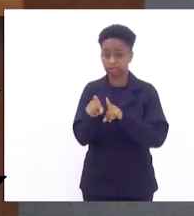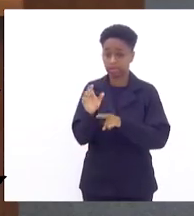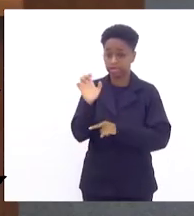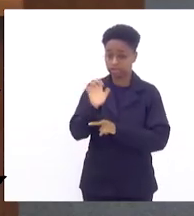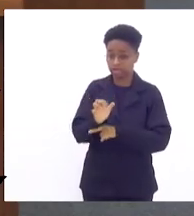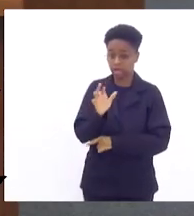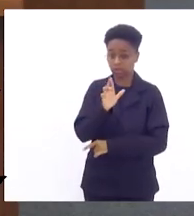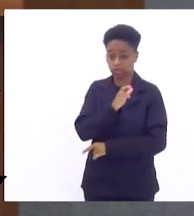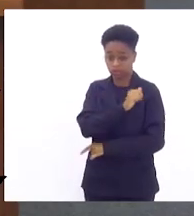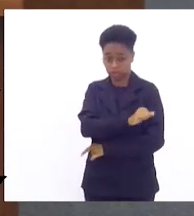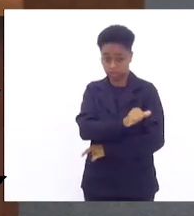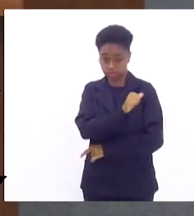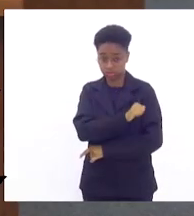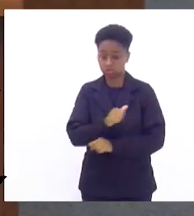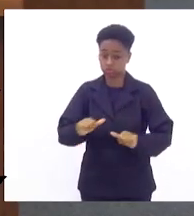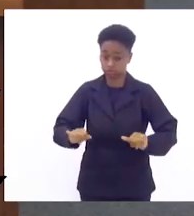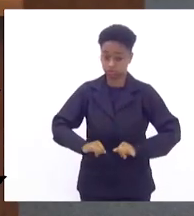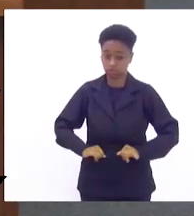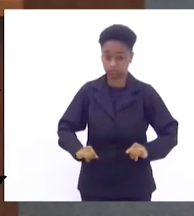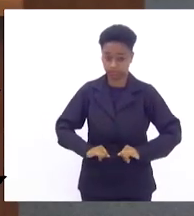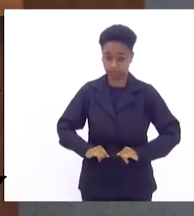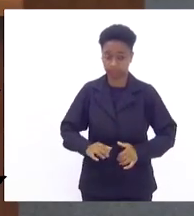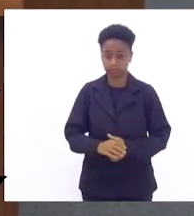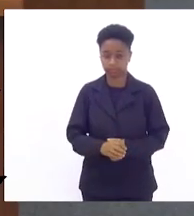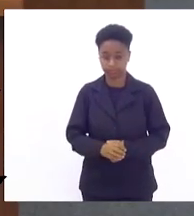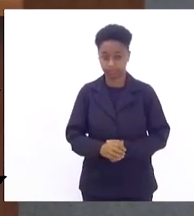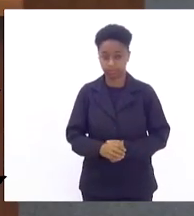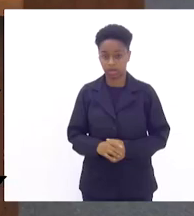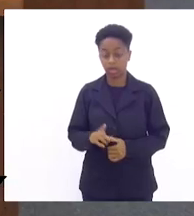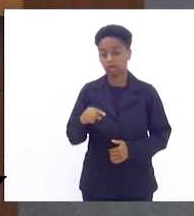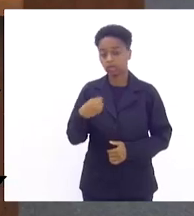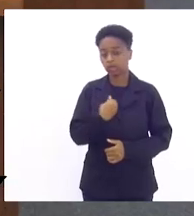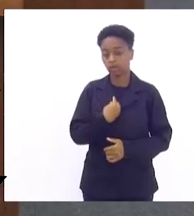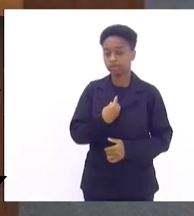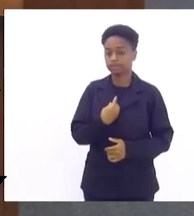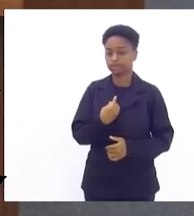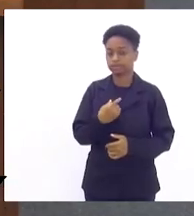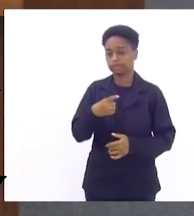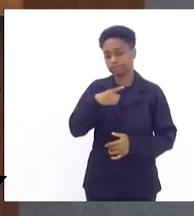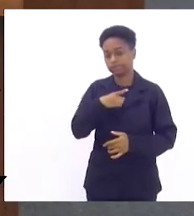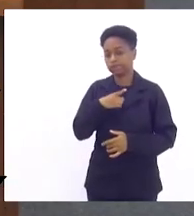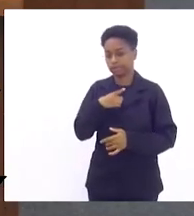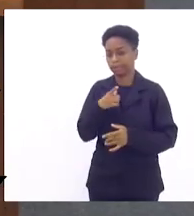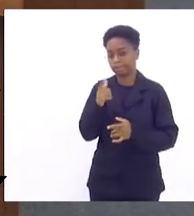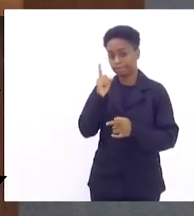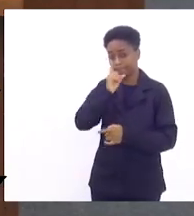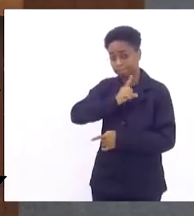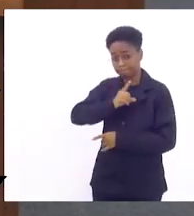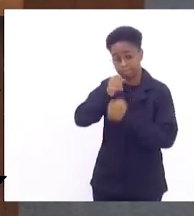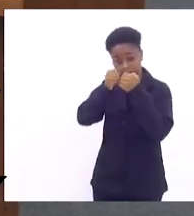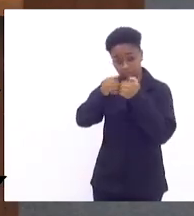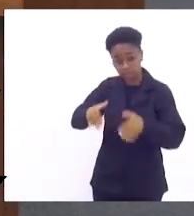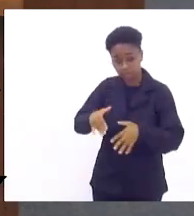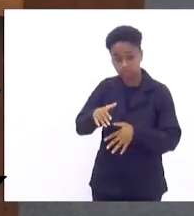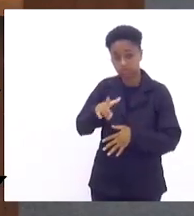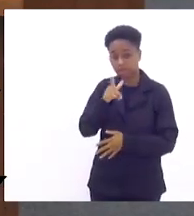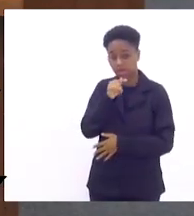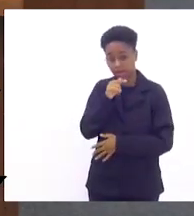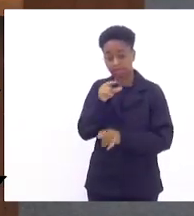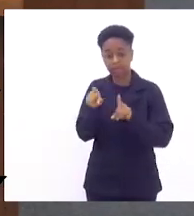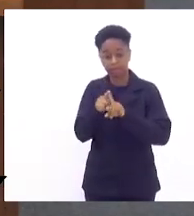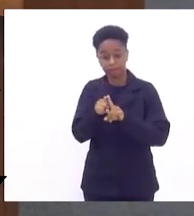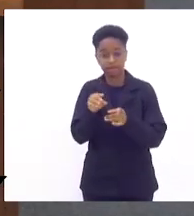está sofrendo, é uma insegurança sanitária e que está associada a uma